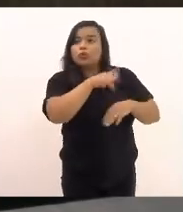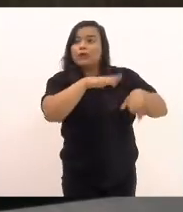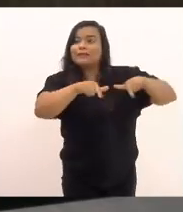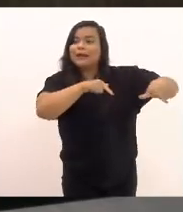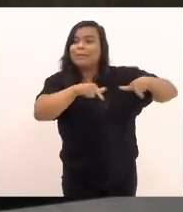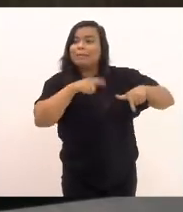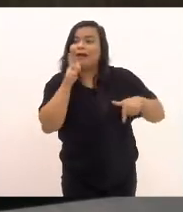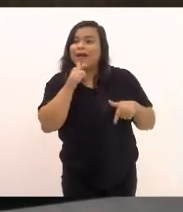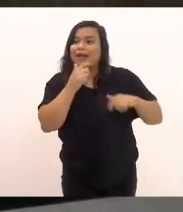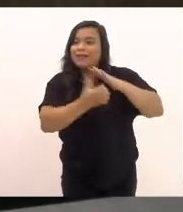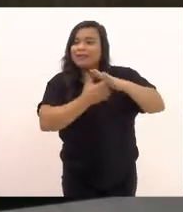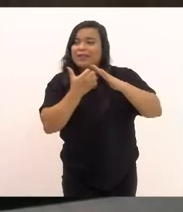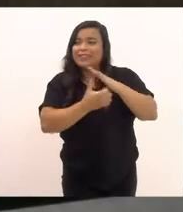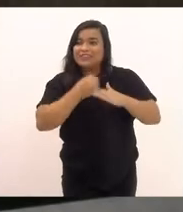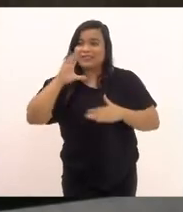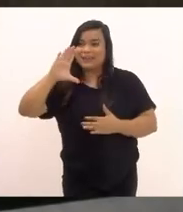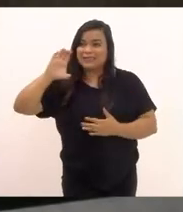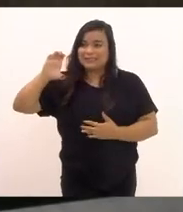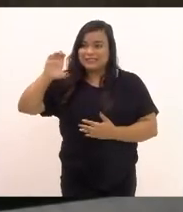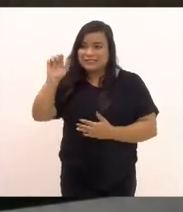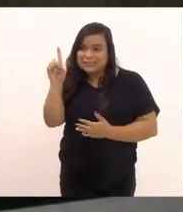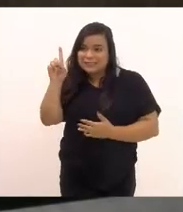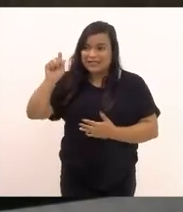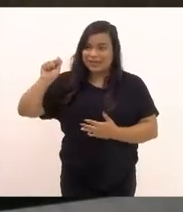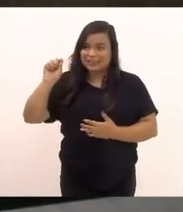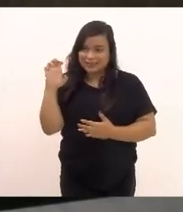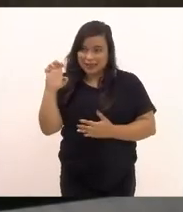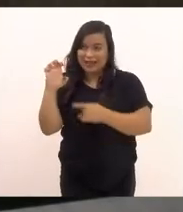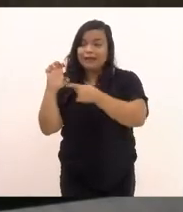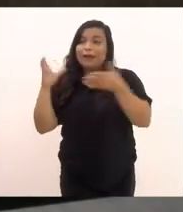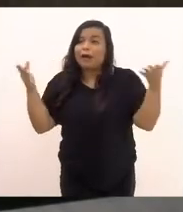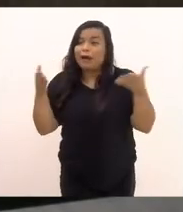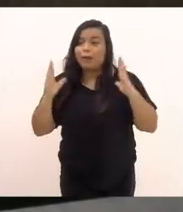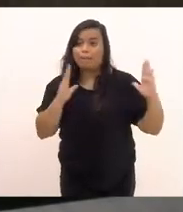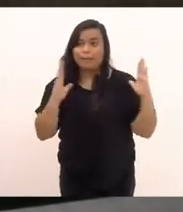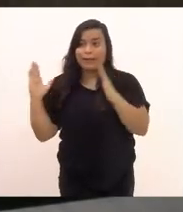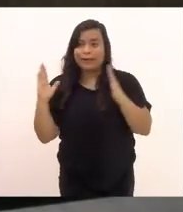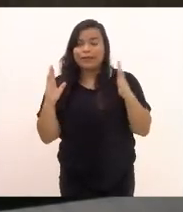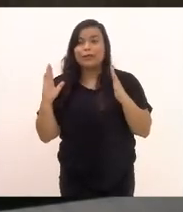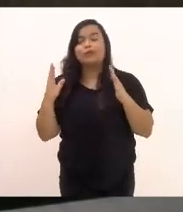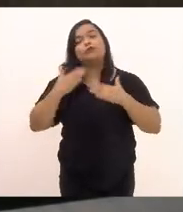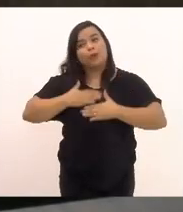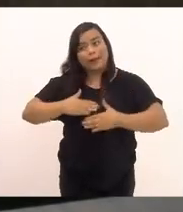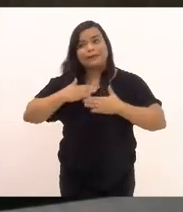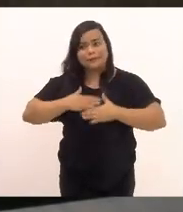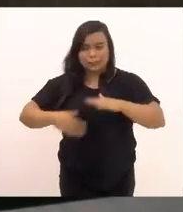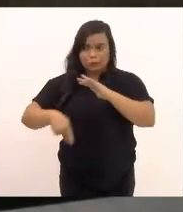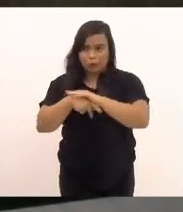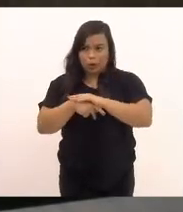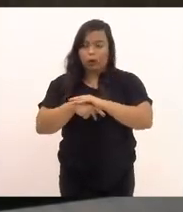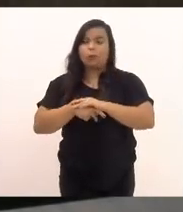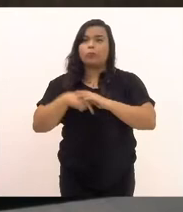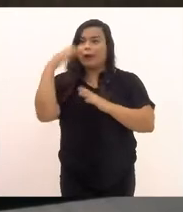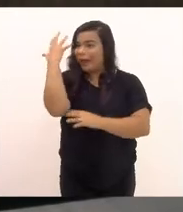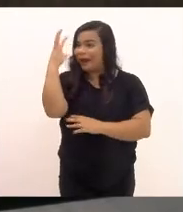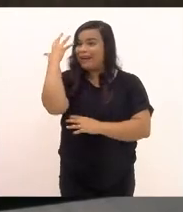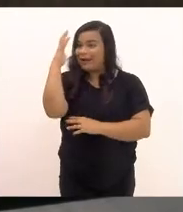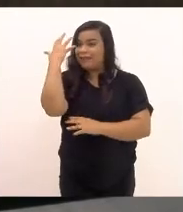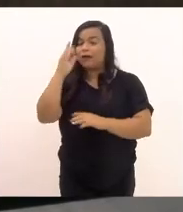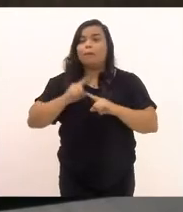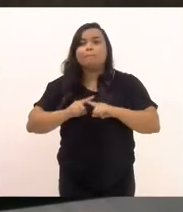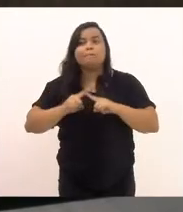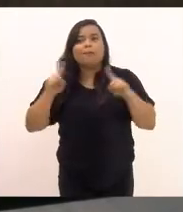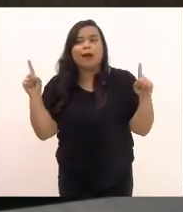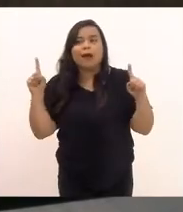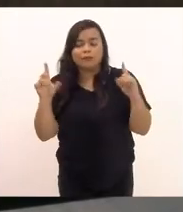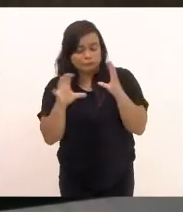que a gente está agora entrando, né, nesse período de recesso do Carnaval, mas são 66